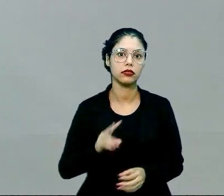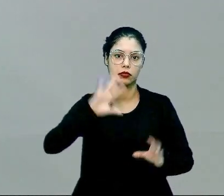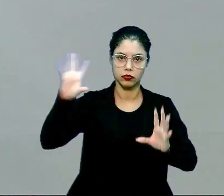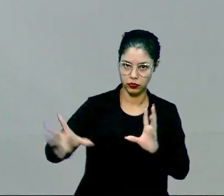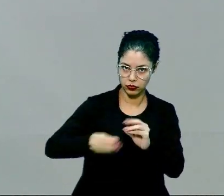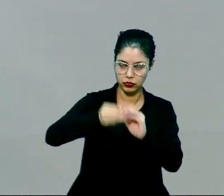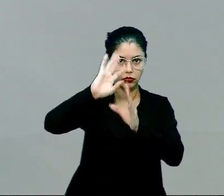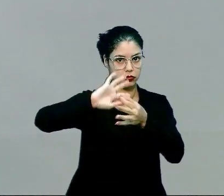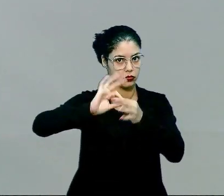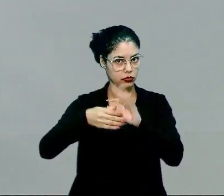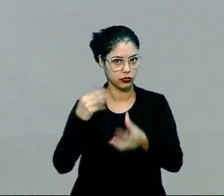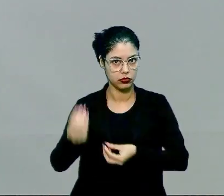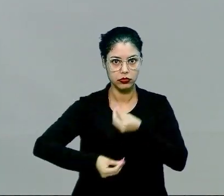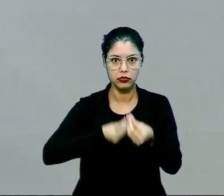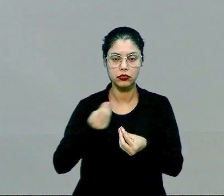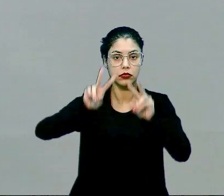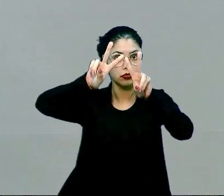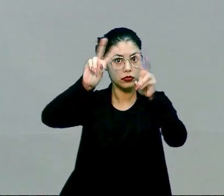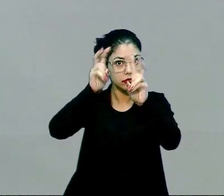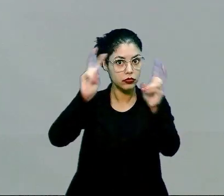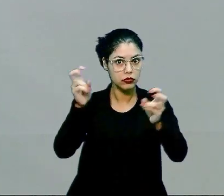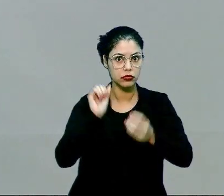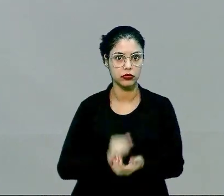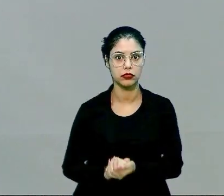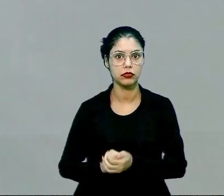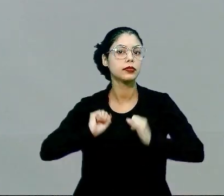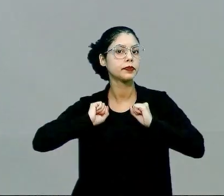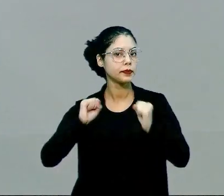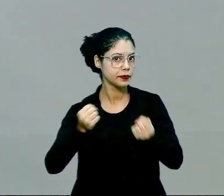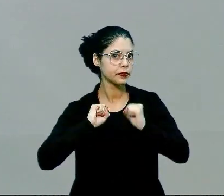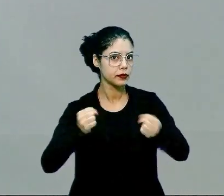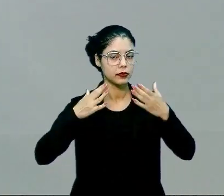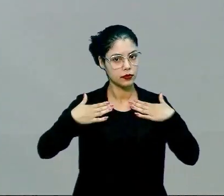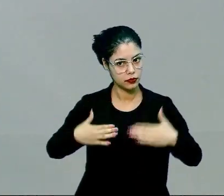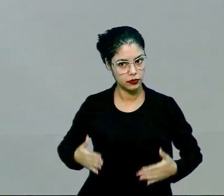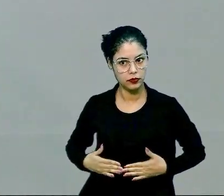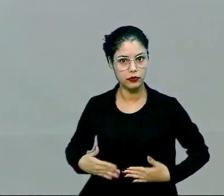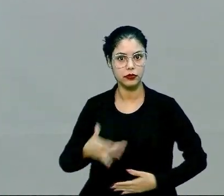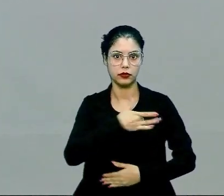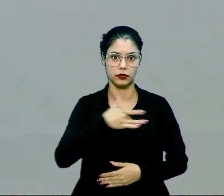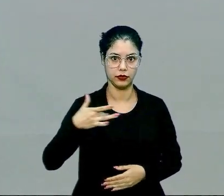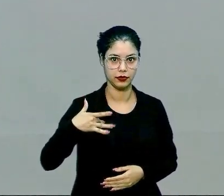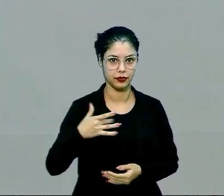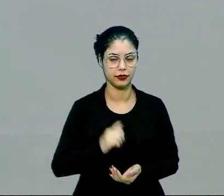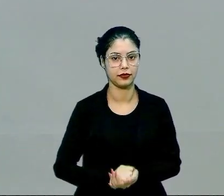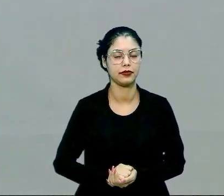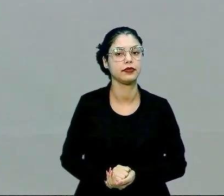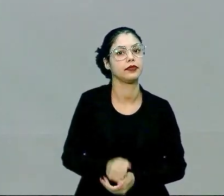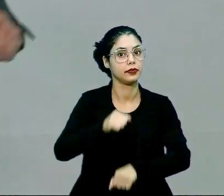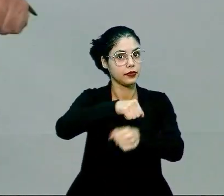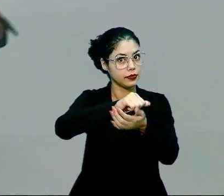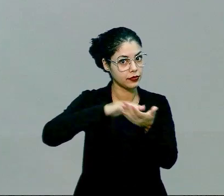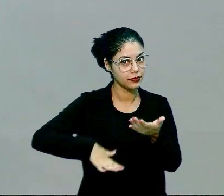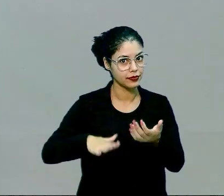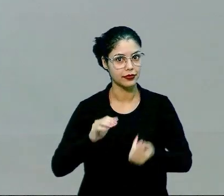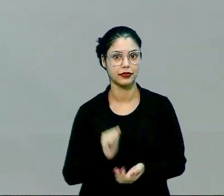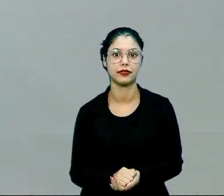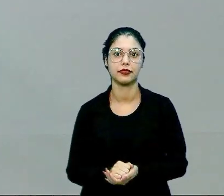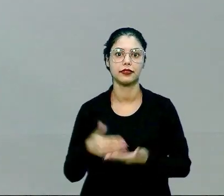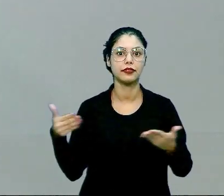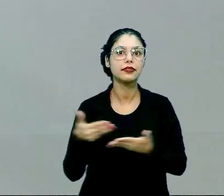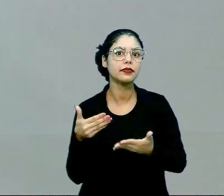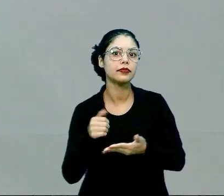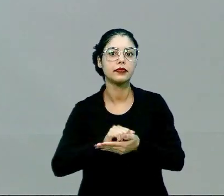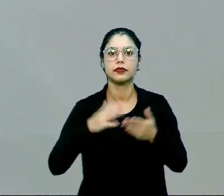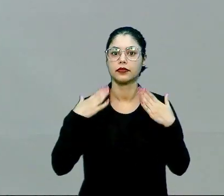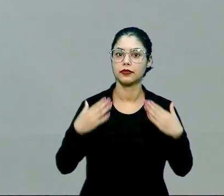forma contextualizada como é abordado o aspecto da atividade física e saúde no Enem, porque agora é exercício, meu amor.